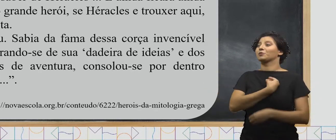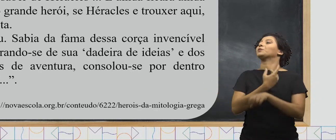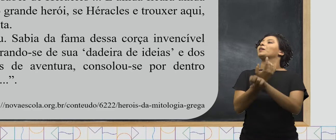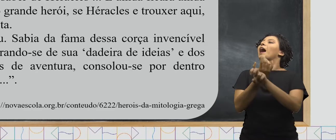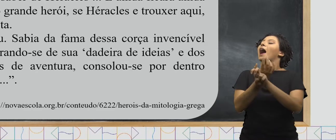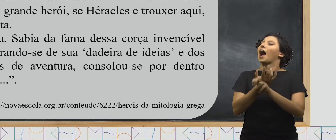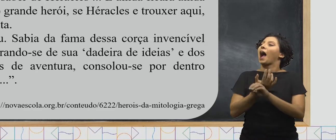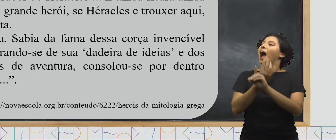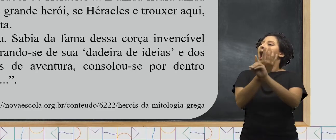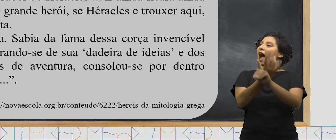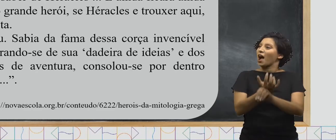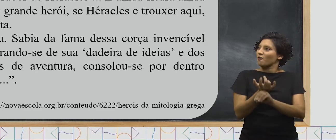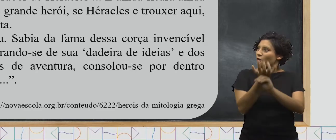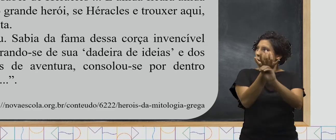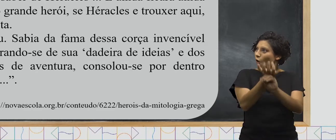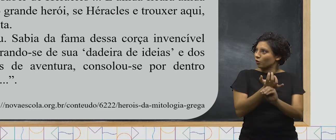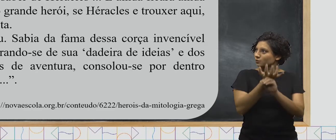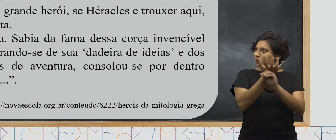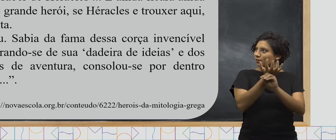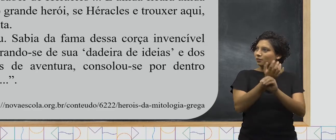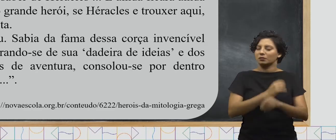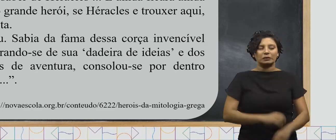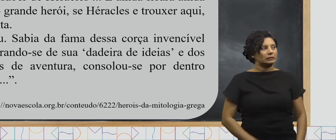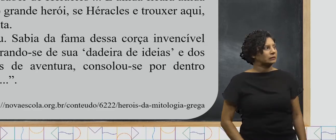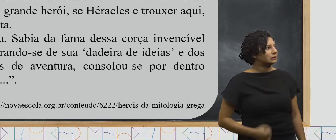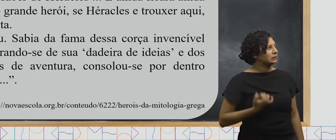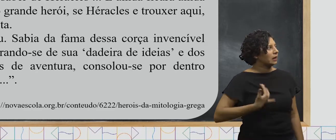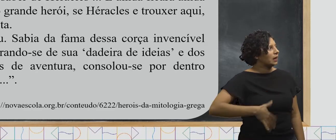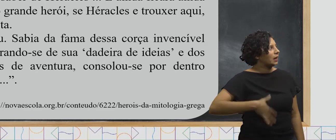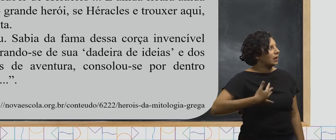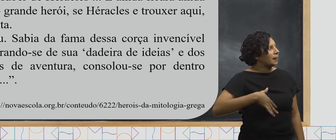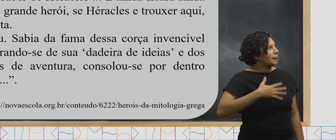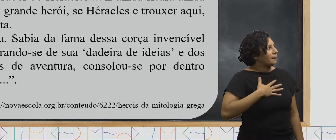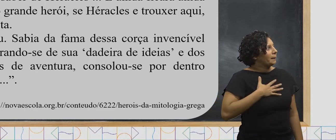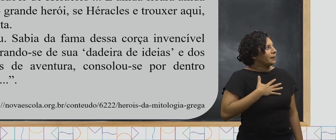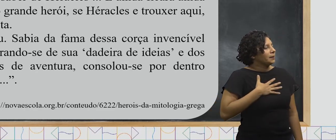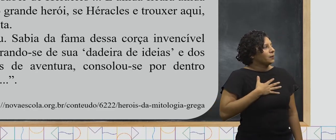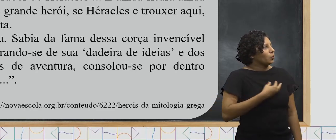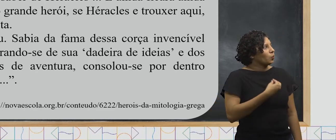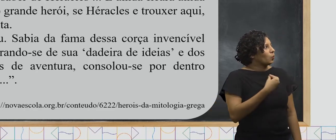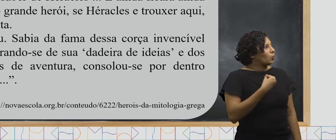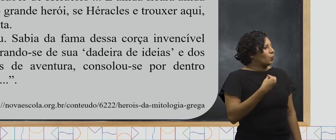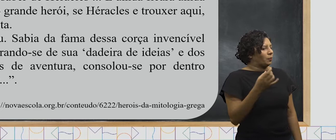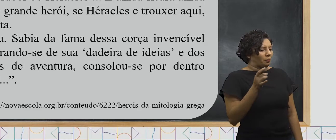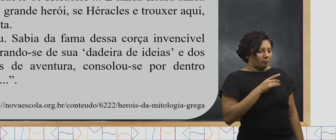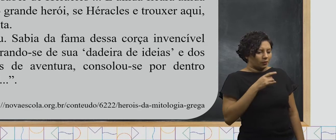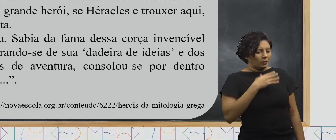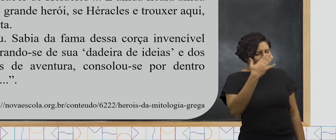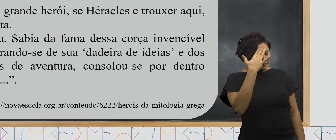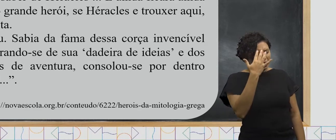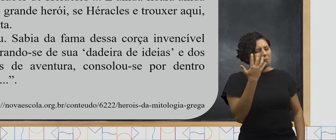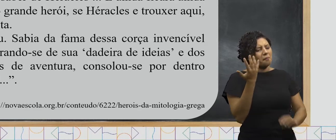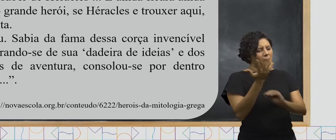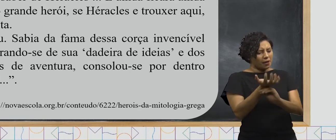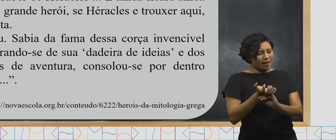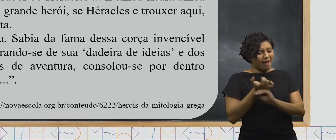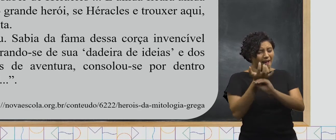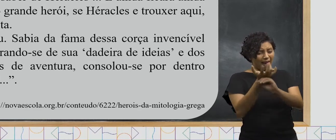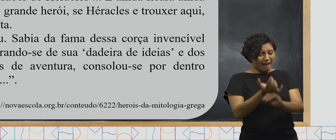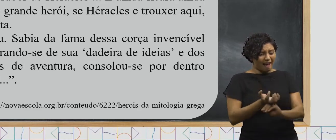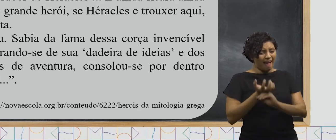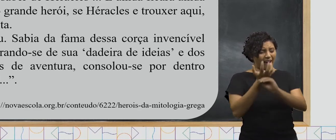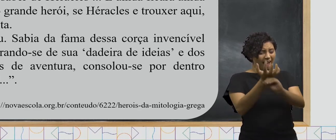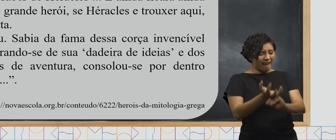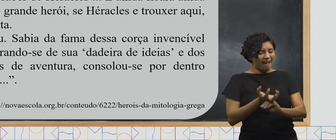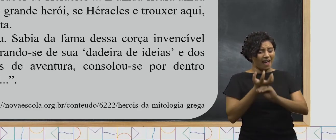a corça sirenita." Hércules empalideceu. Sabia da fama